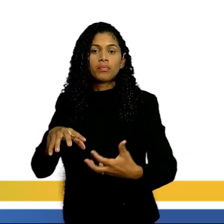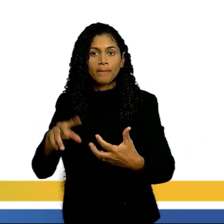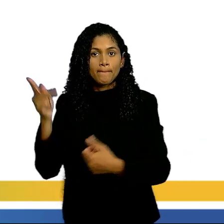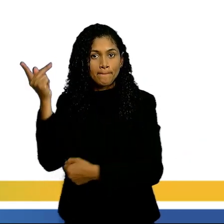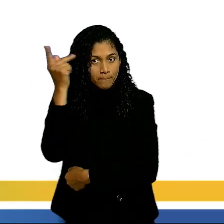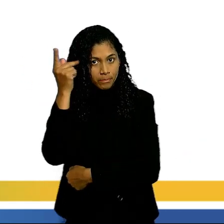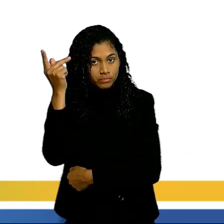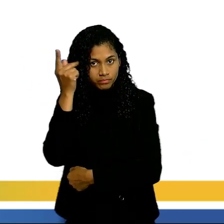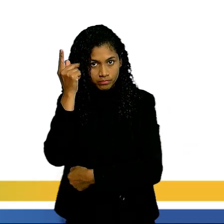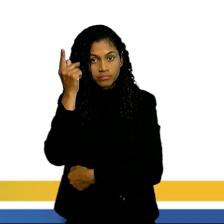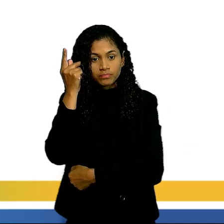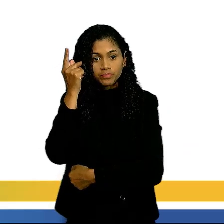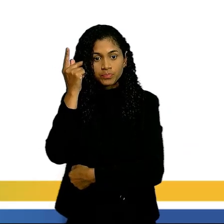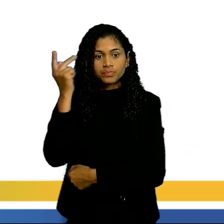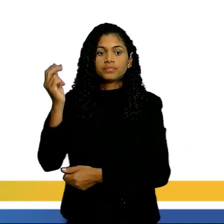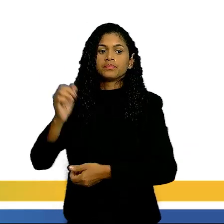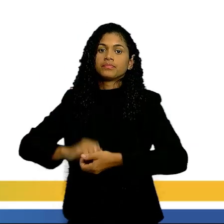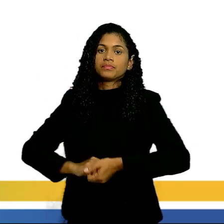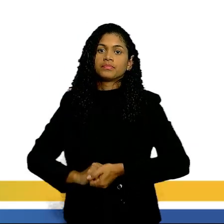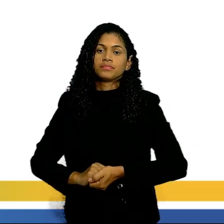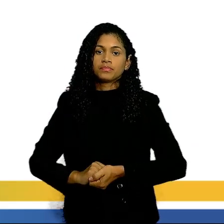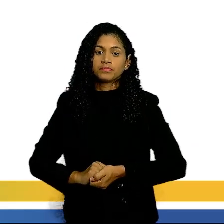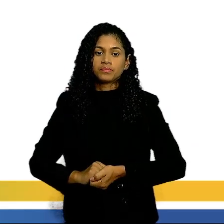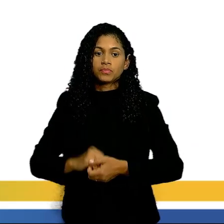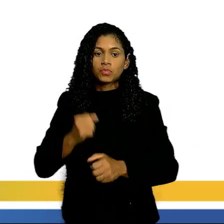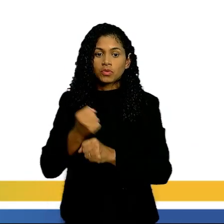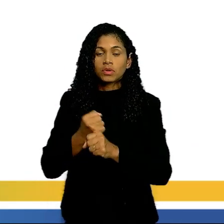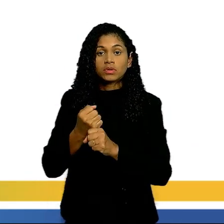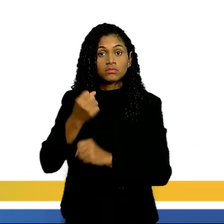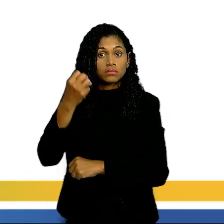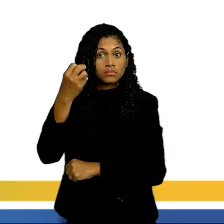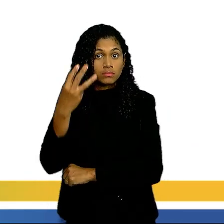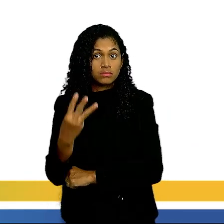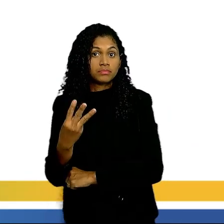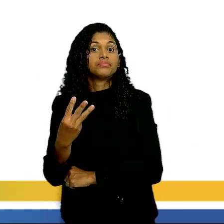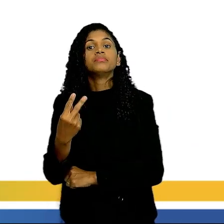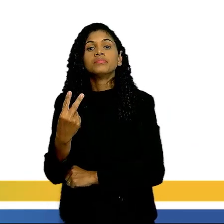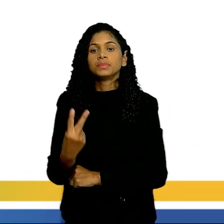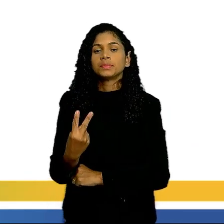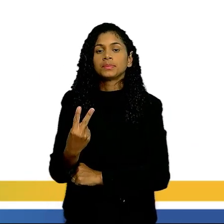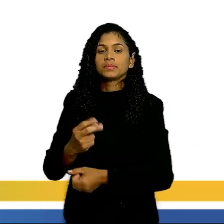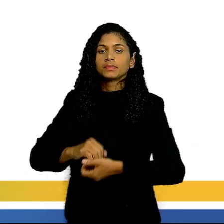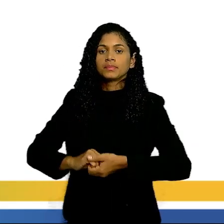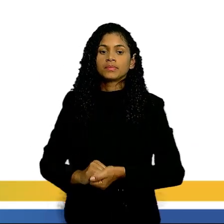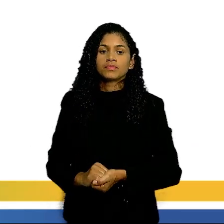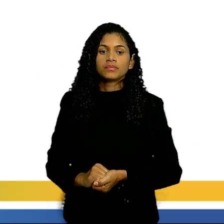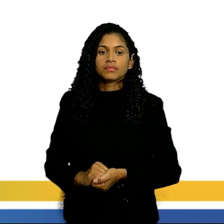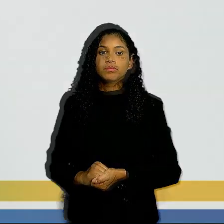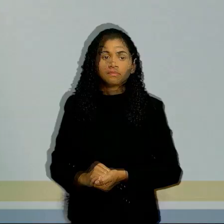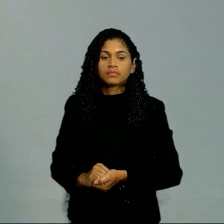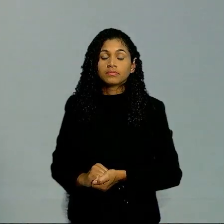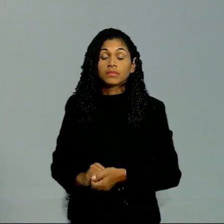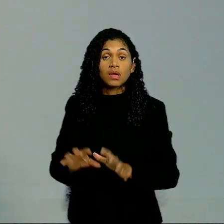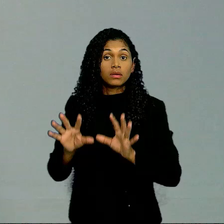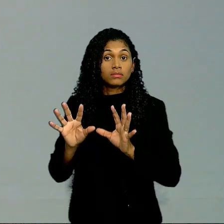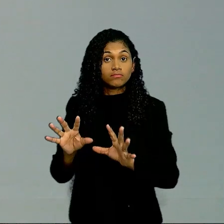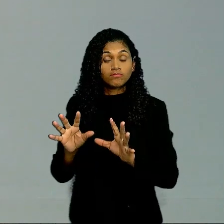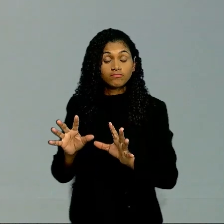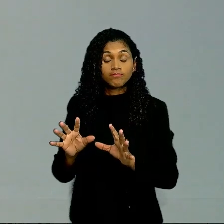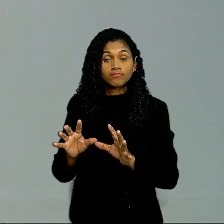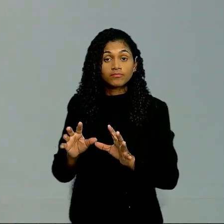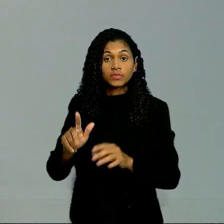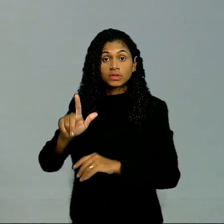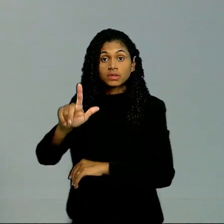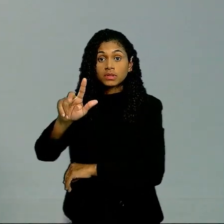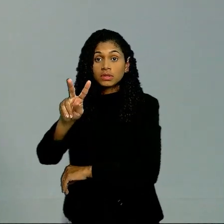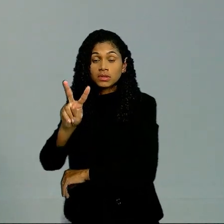Revolução Constitucionalista de 32. Diante desse episódio de revolta, Getúlio Vargas